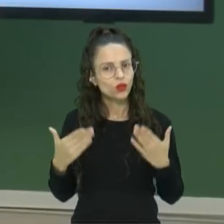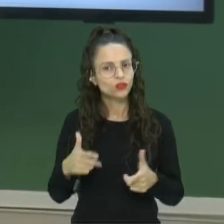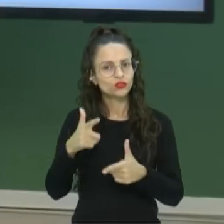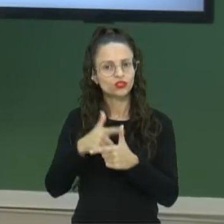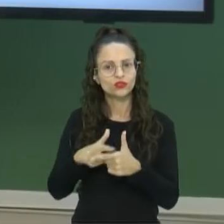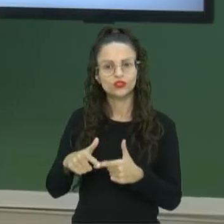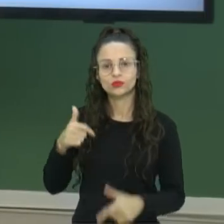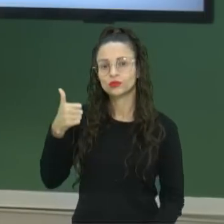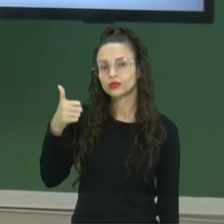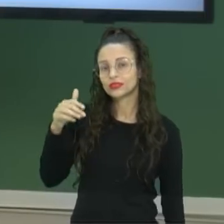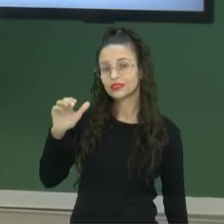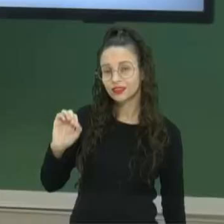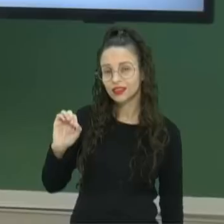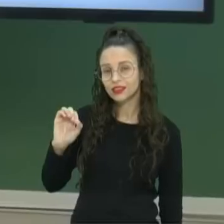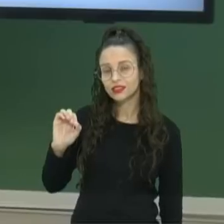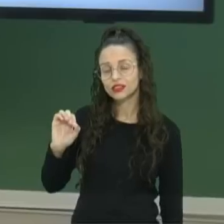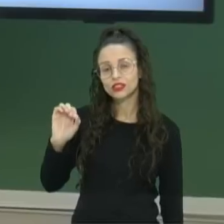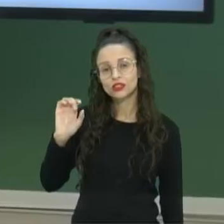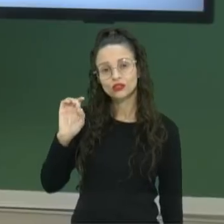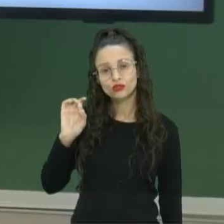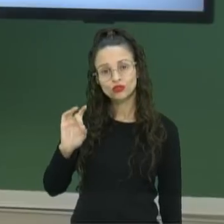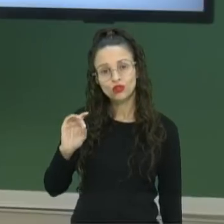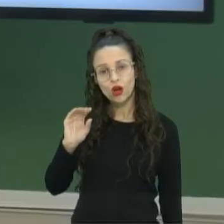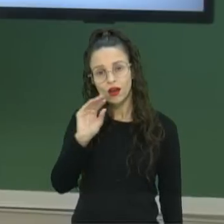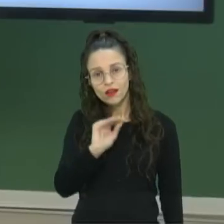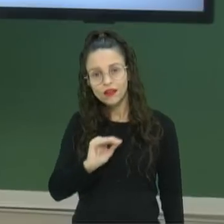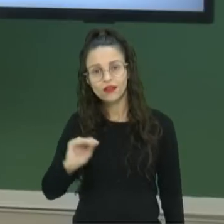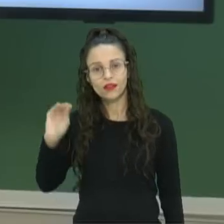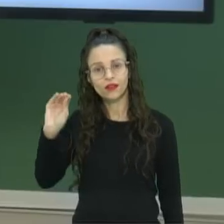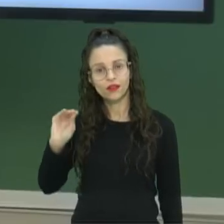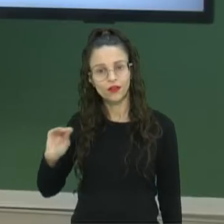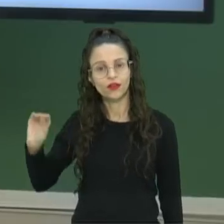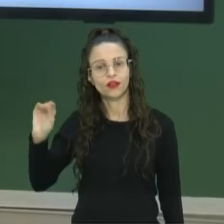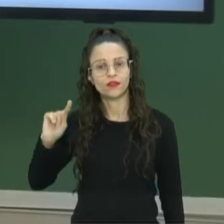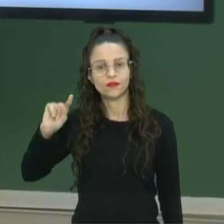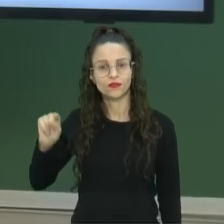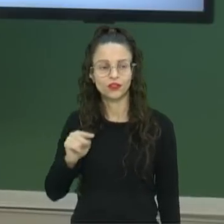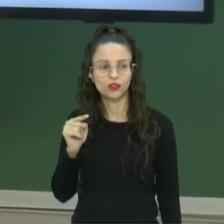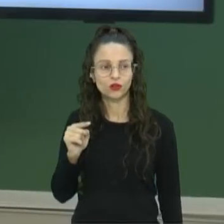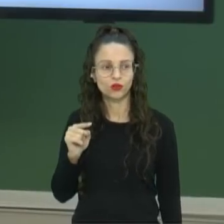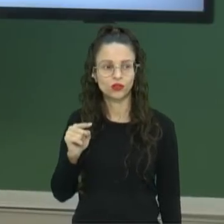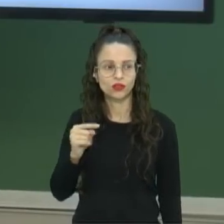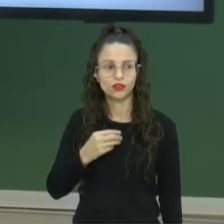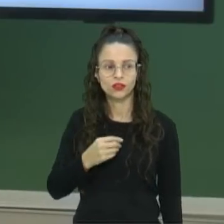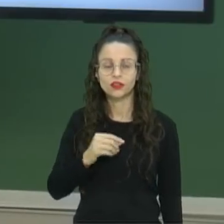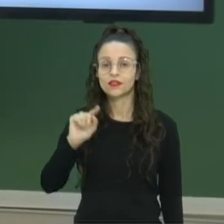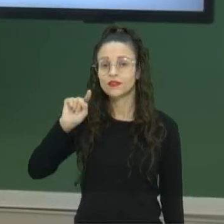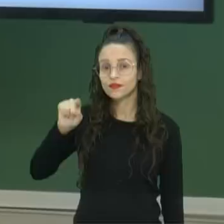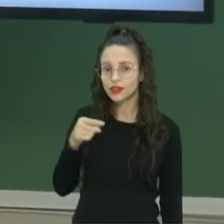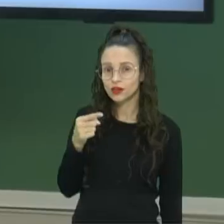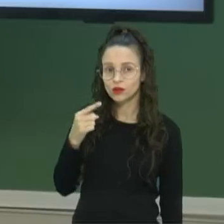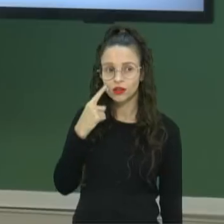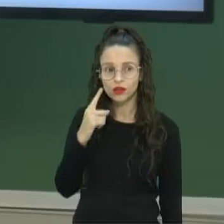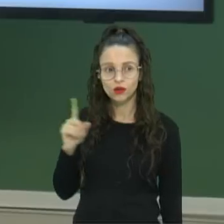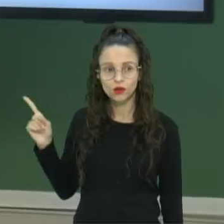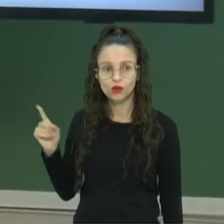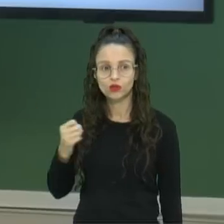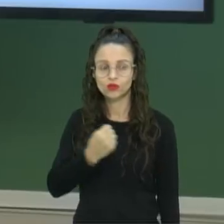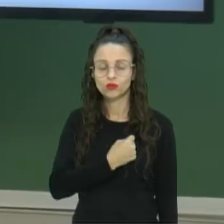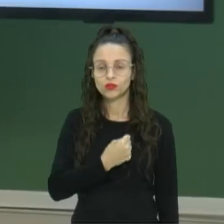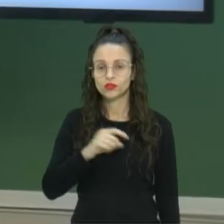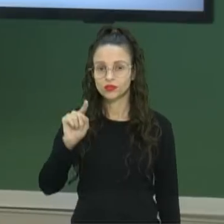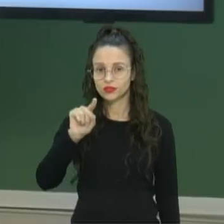por 10, gente, a gente só caminha com a vírgula, certo? A vírgula está lá, ó, para ajudar ainda, é um número